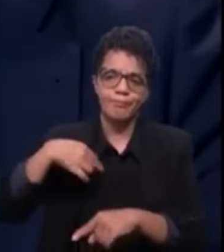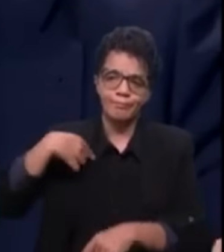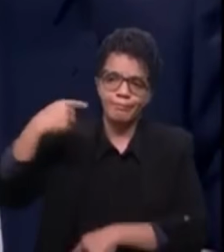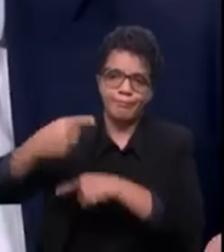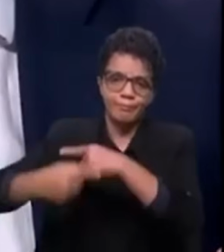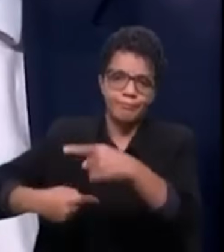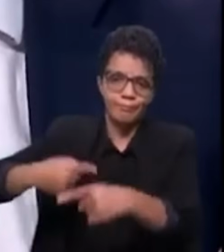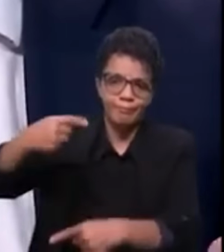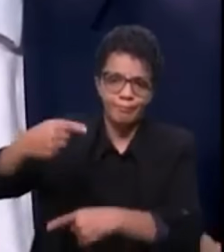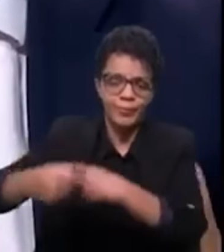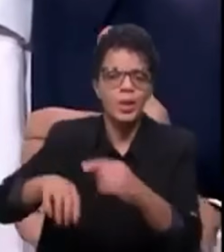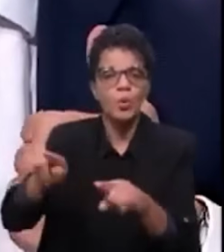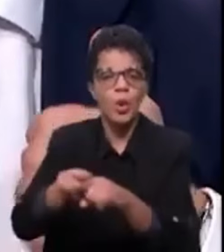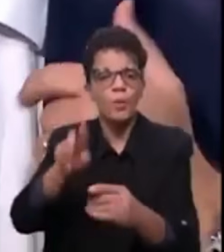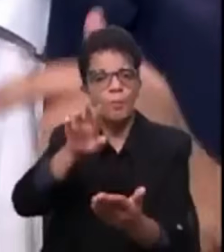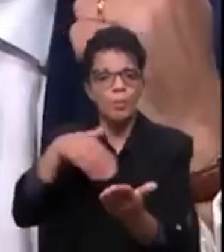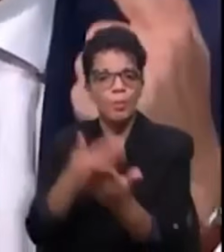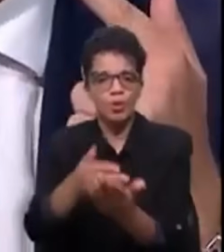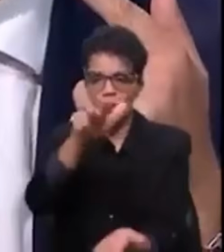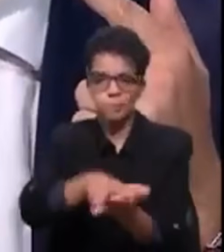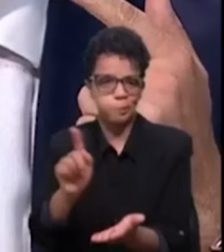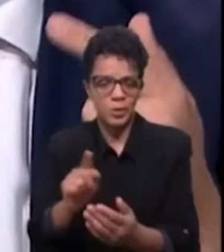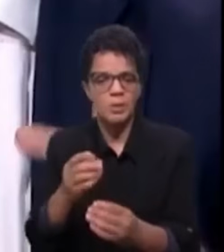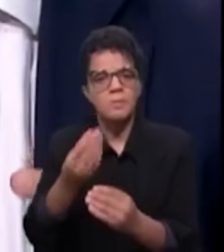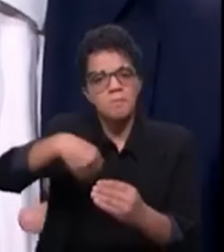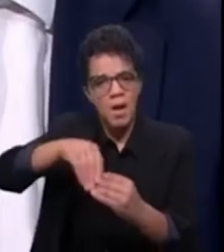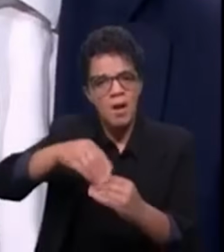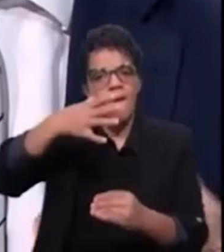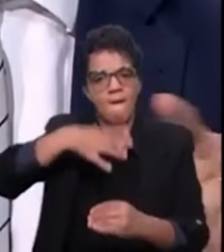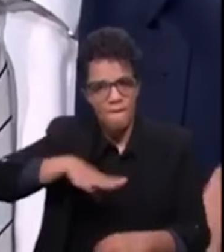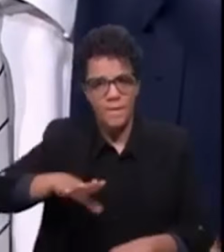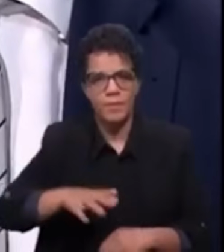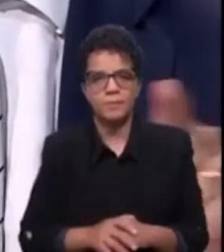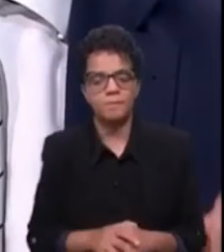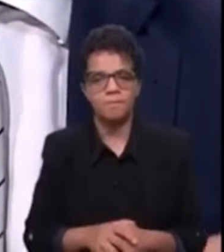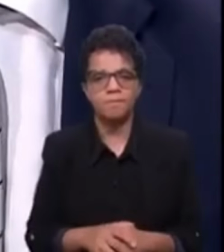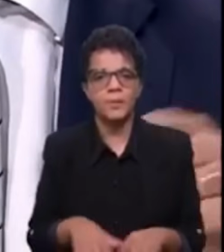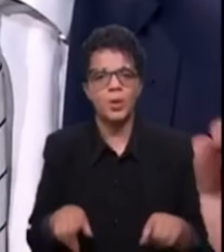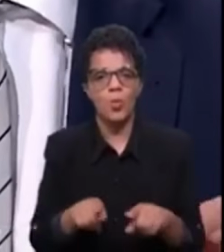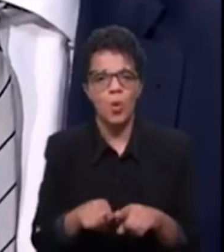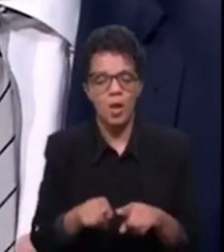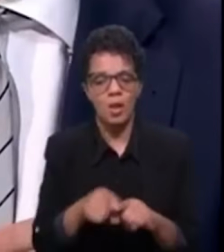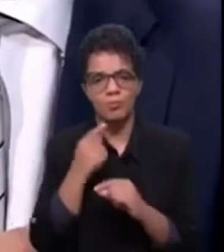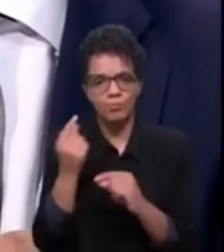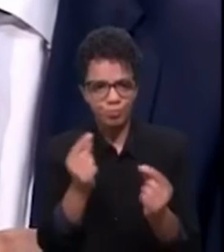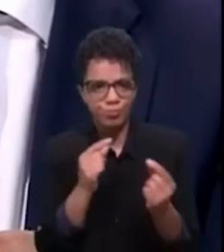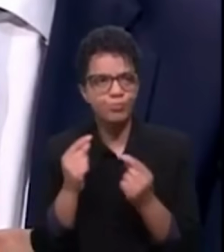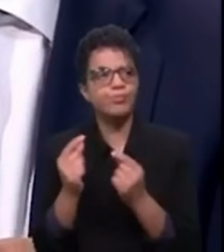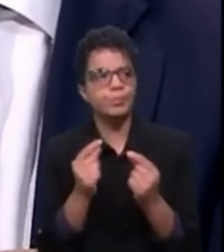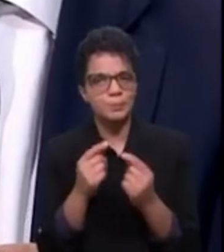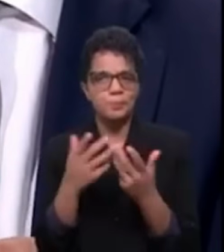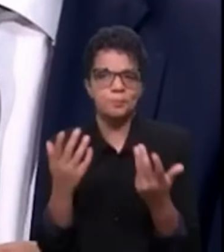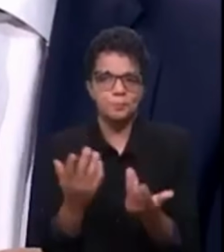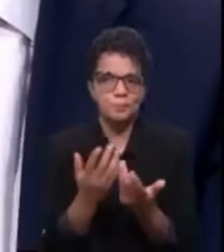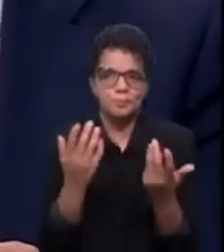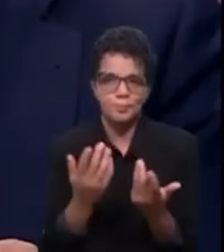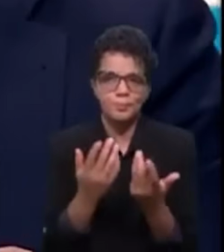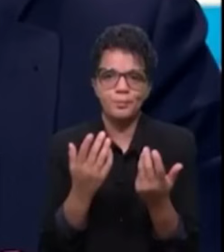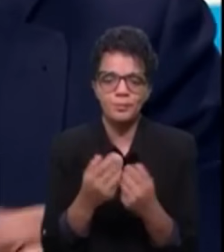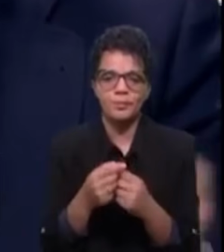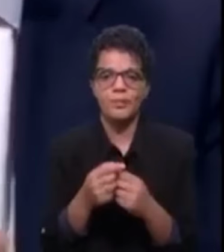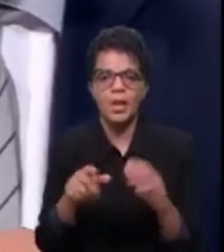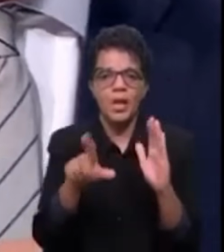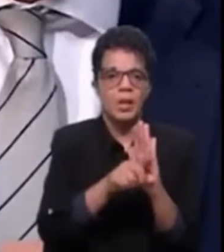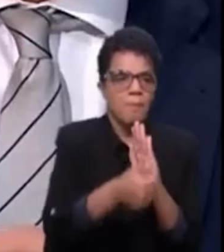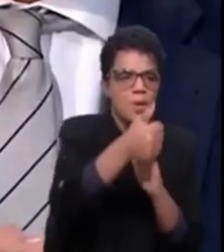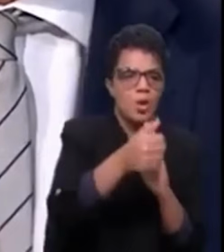viabilizar este tipo de de propostas mas nós queremos ir muito mais longe nós queremos sair do limite da discussão sobre se podemos ter uma lei um bocadinho